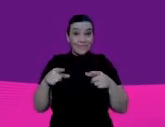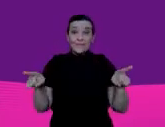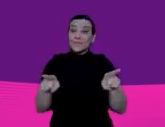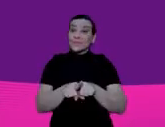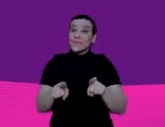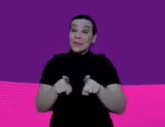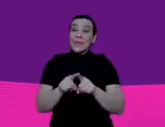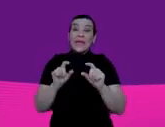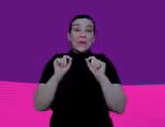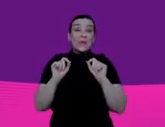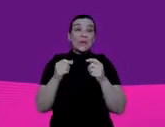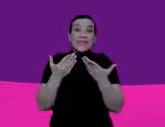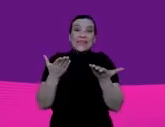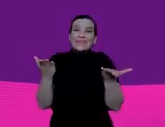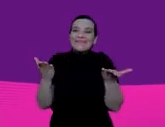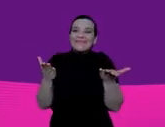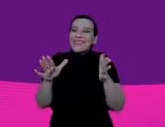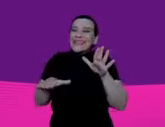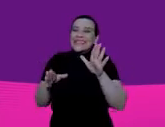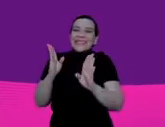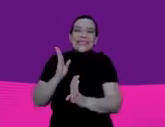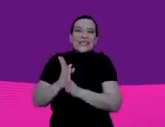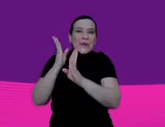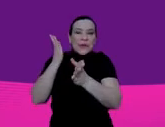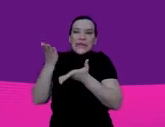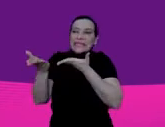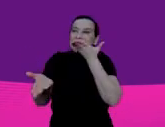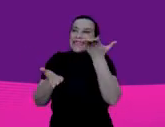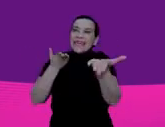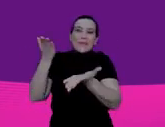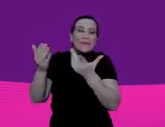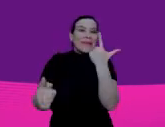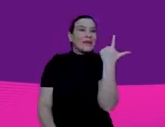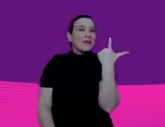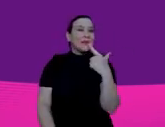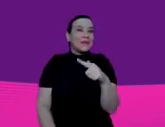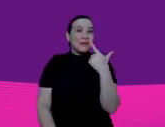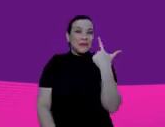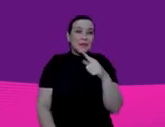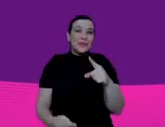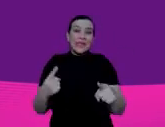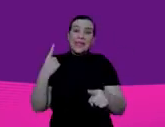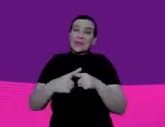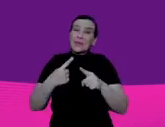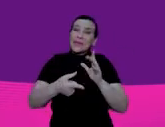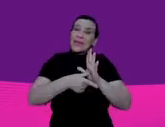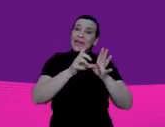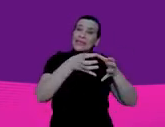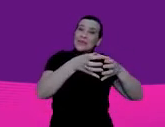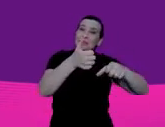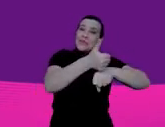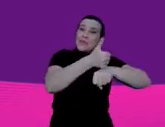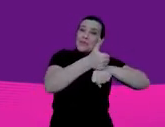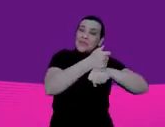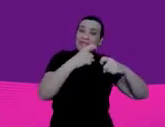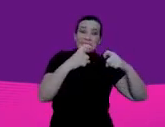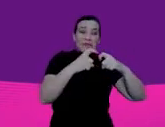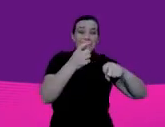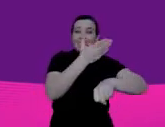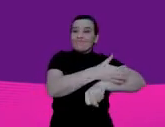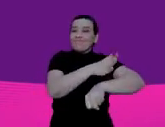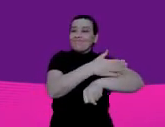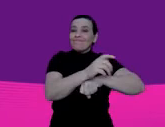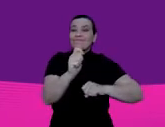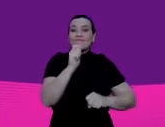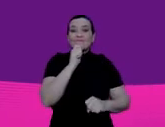do diagnóstico quanto da terapêutica, porque existe um escasso treinamento para as equipes de saúde a esse respeito, existe um custo